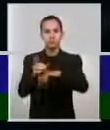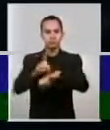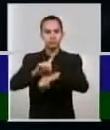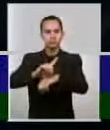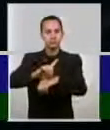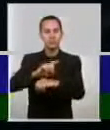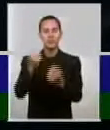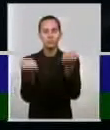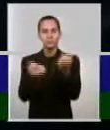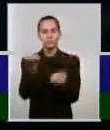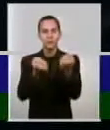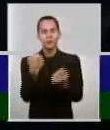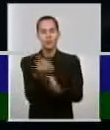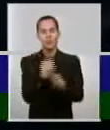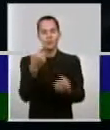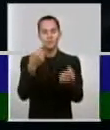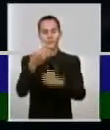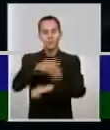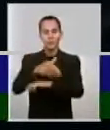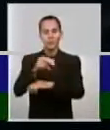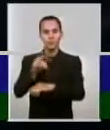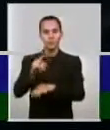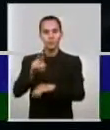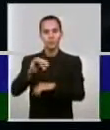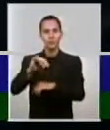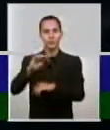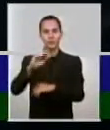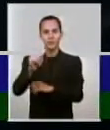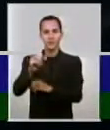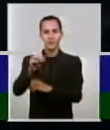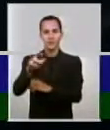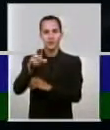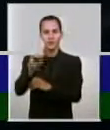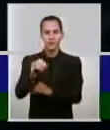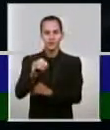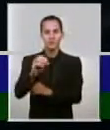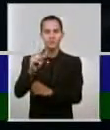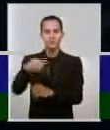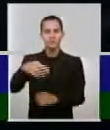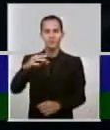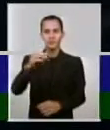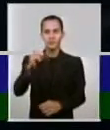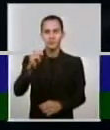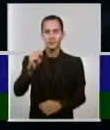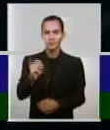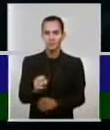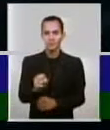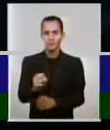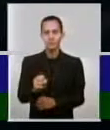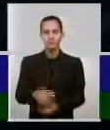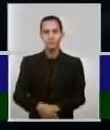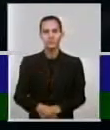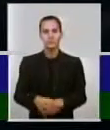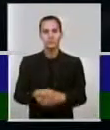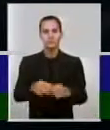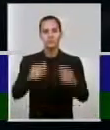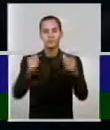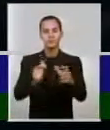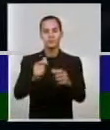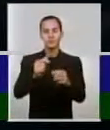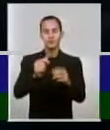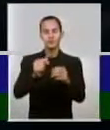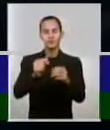velocidade na rotatória na Avenida Rui de Castro Santos, com a Avenida Dom Estevão Cardoso de Avelar, bairro